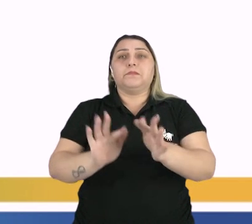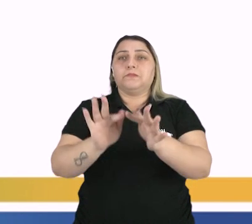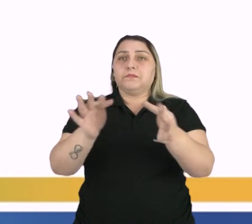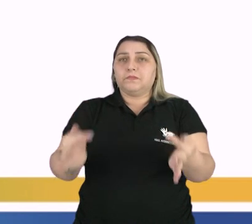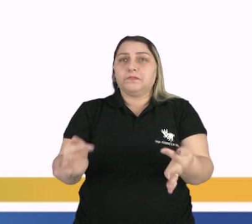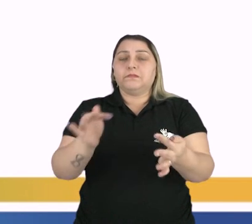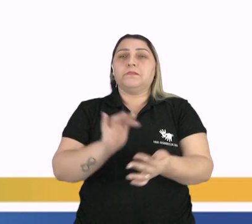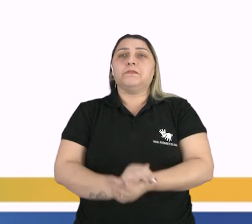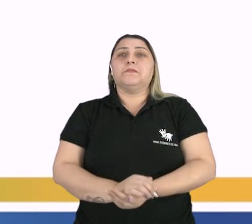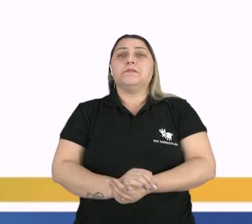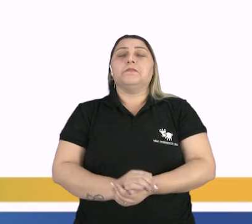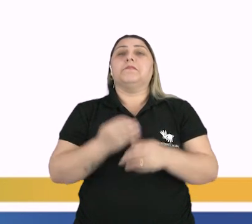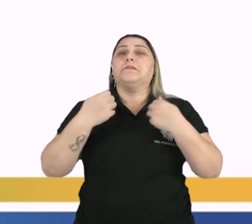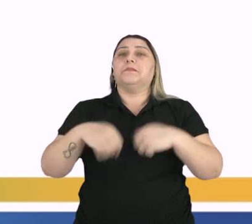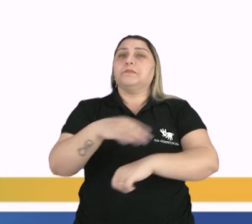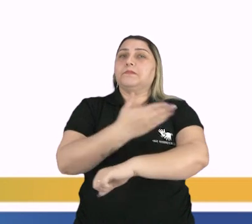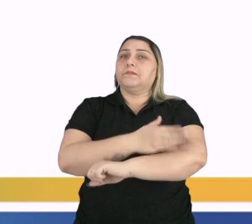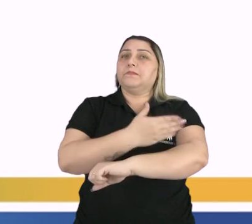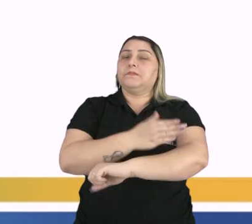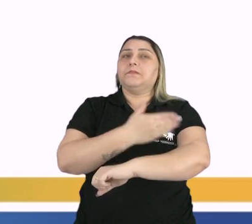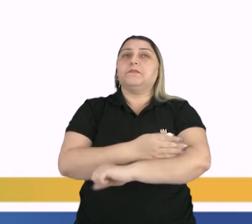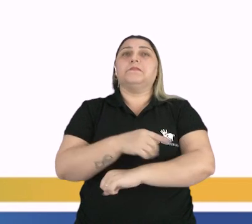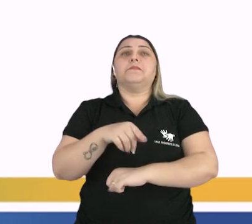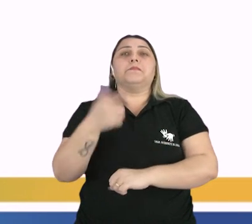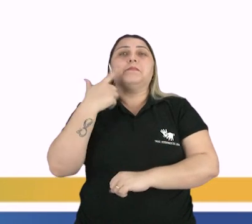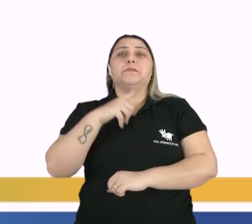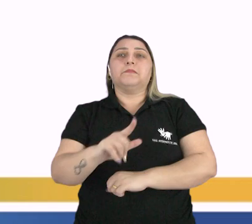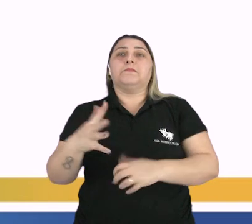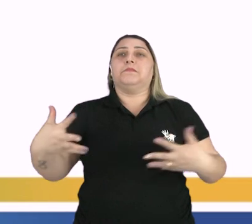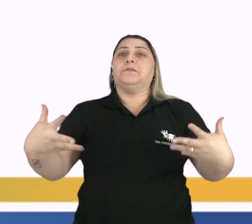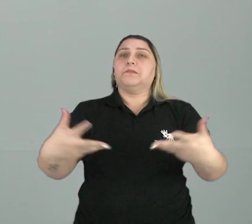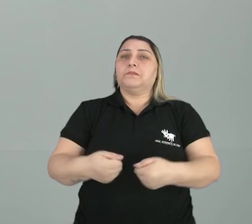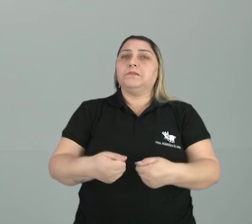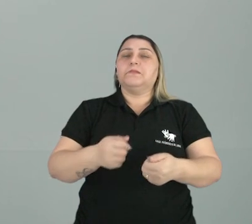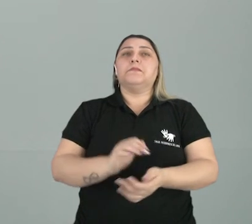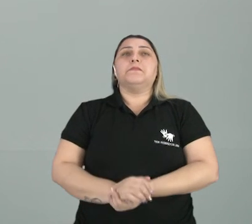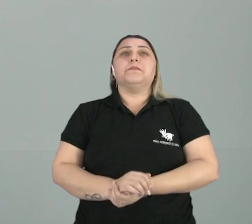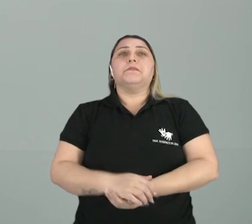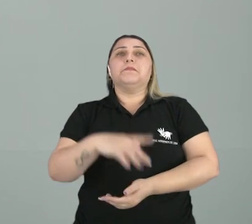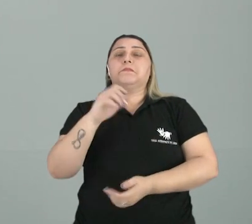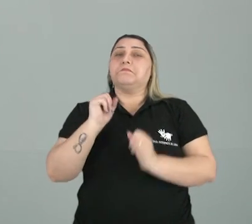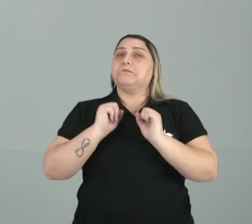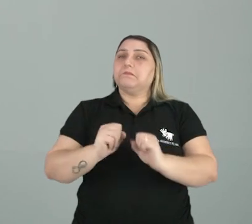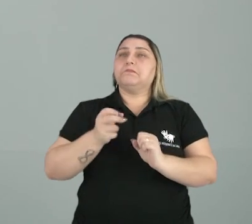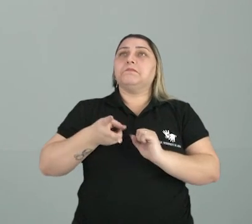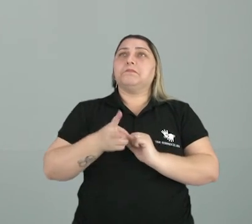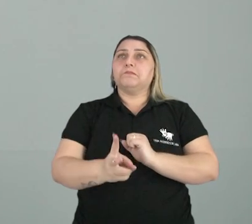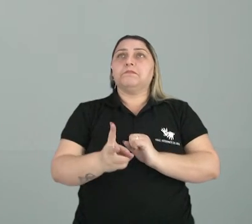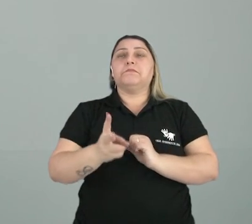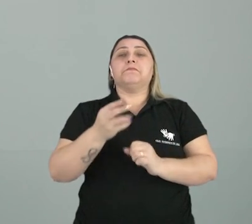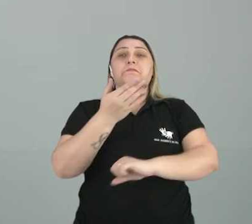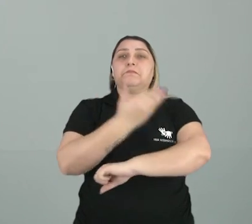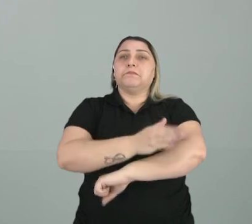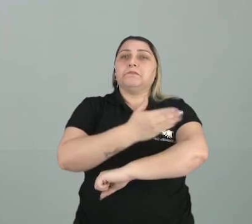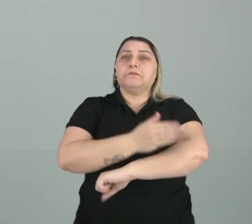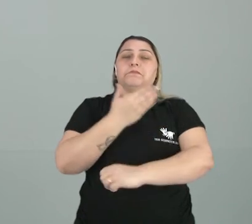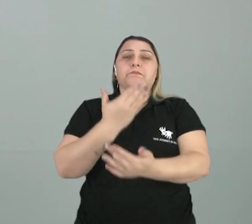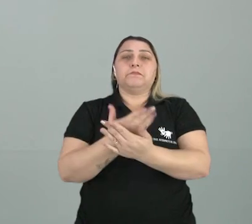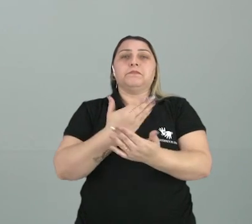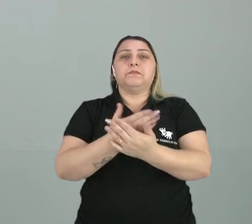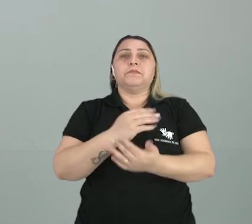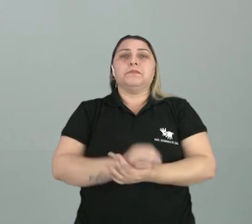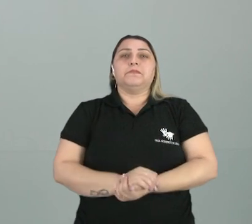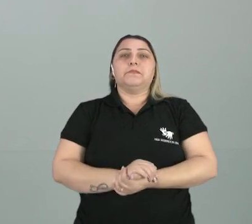simples aqui, é preciso treinar, né, para você ganhar habilidade. Então, que você possa continuar os seus treinos, os seus